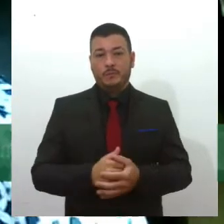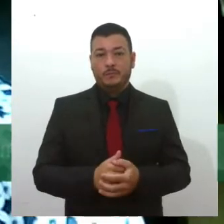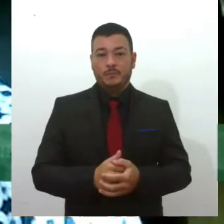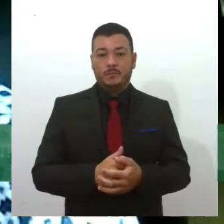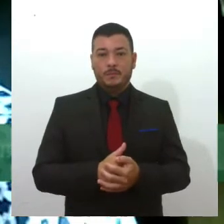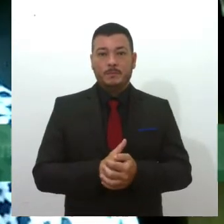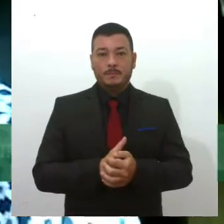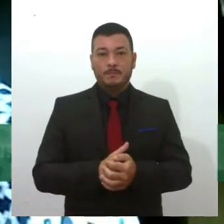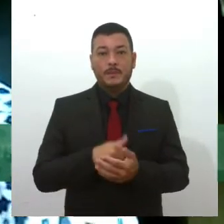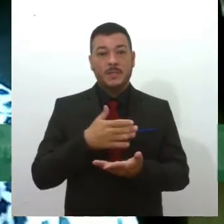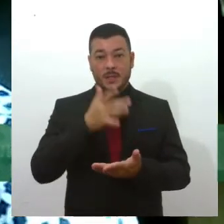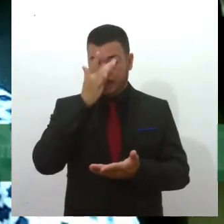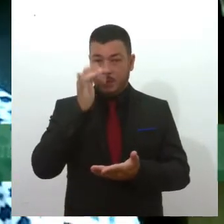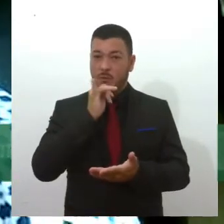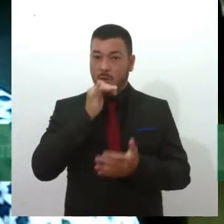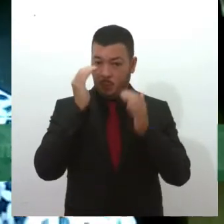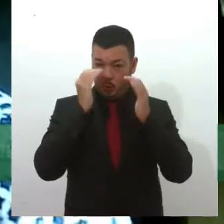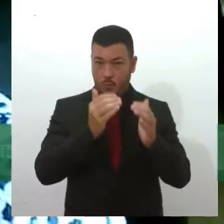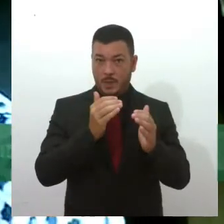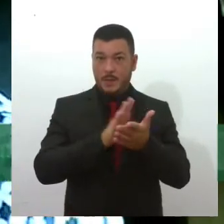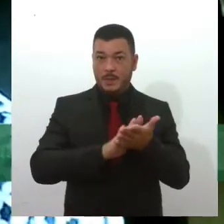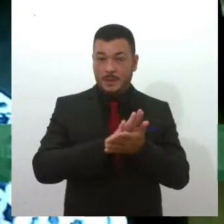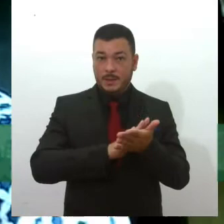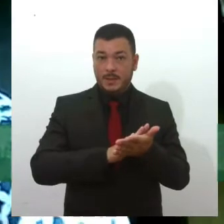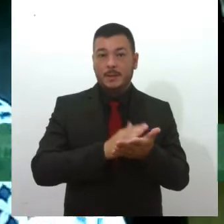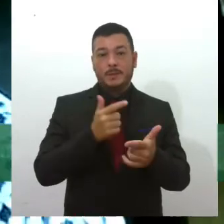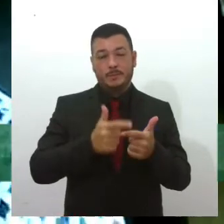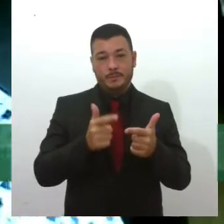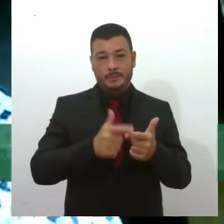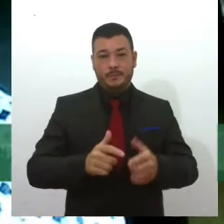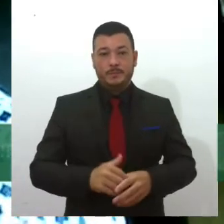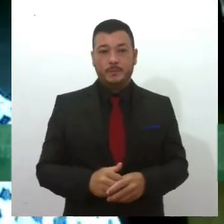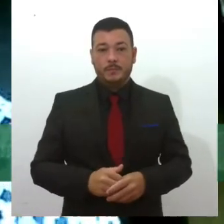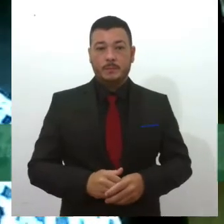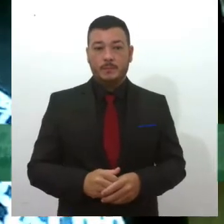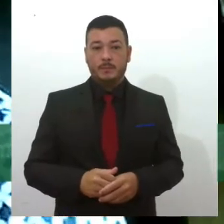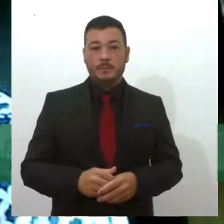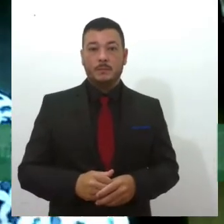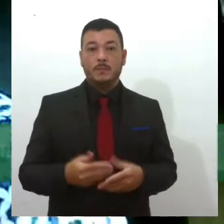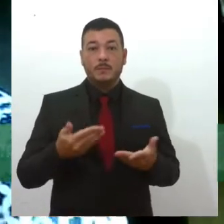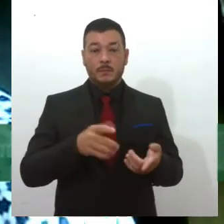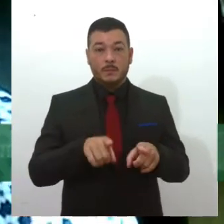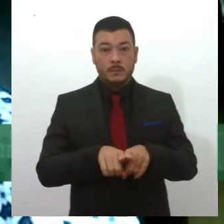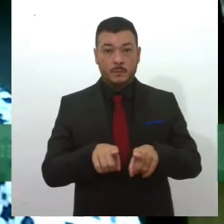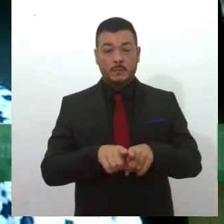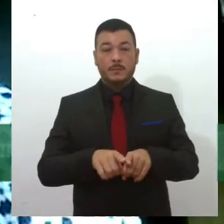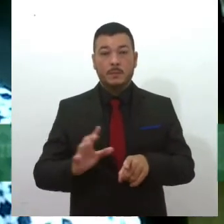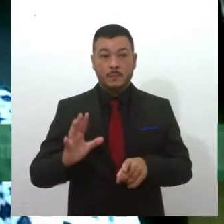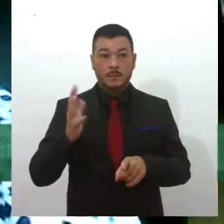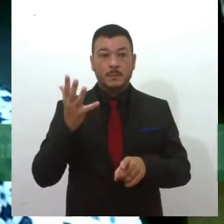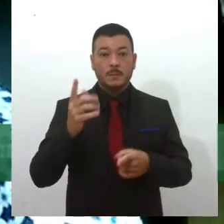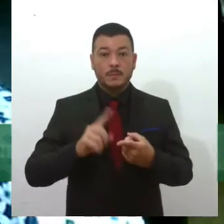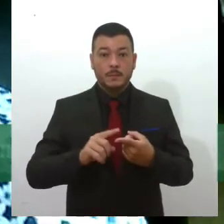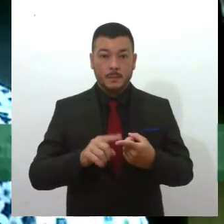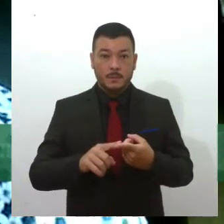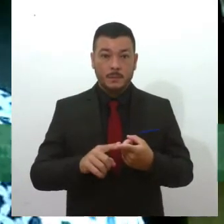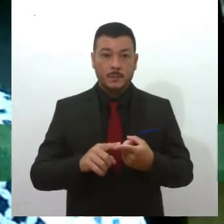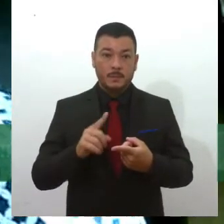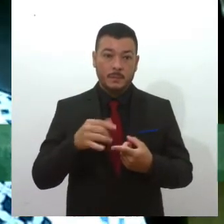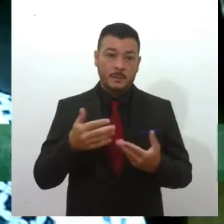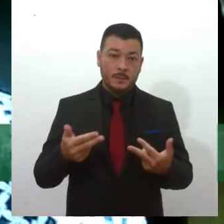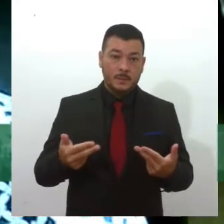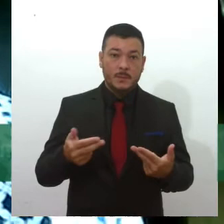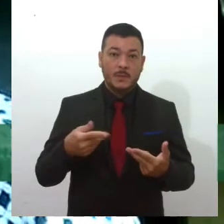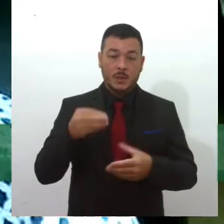quem não cumpre a lei de acesso à informação. Esse não era um mecanismo tão utilizado, nem era assim algo, mas é algo que está na